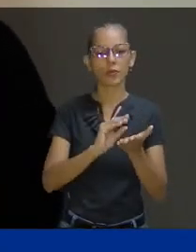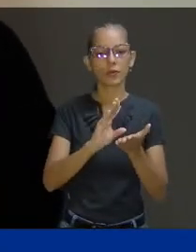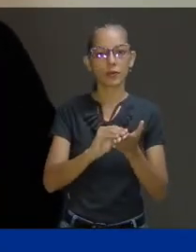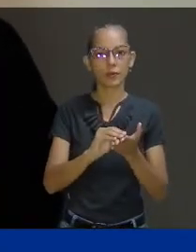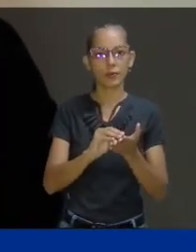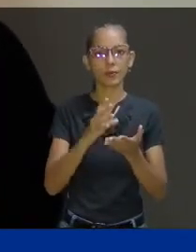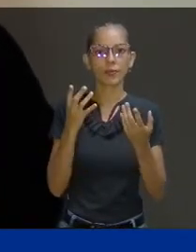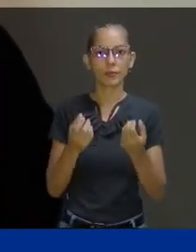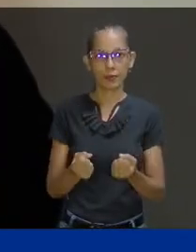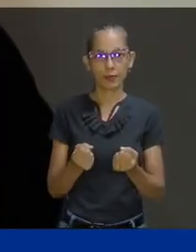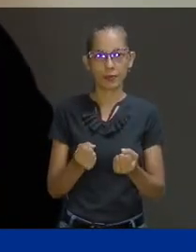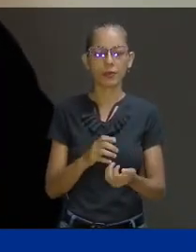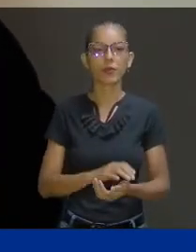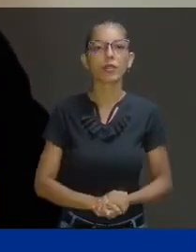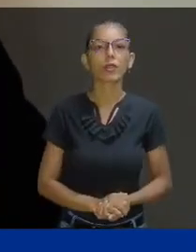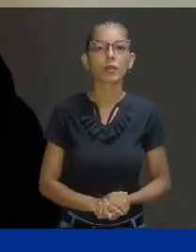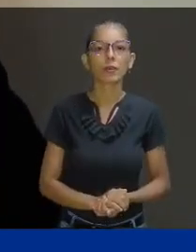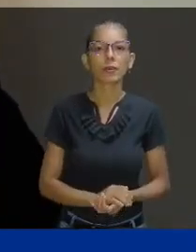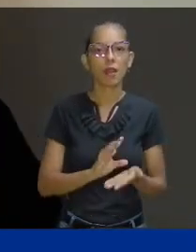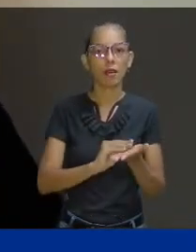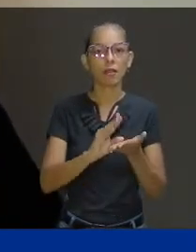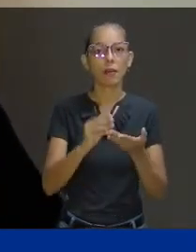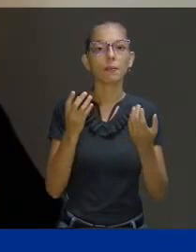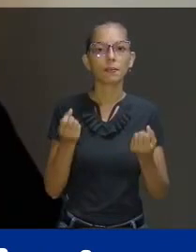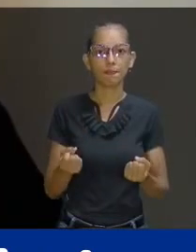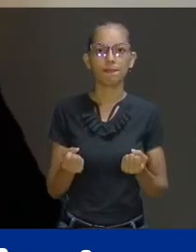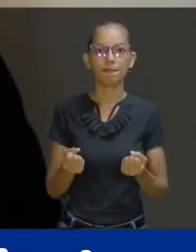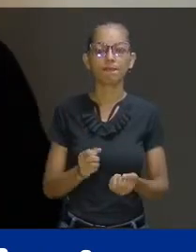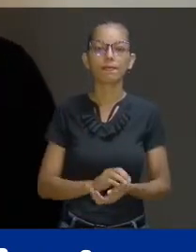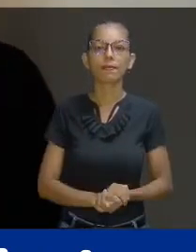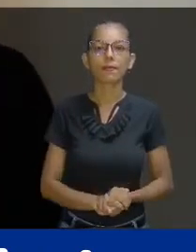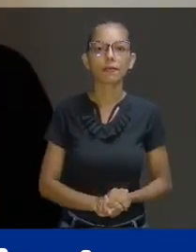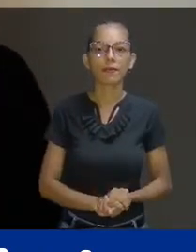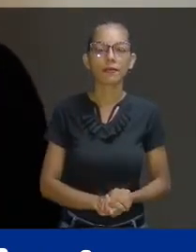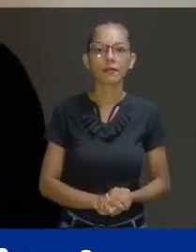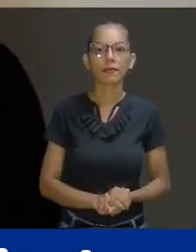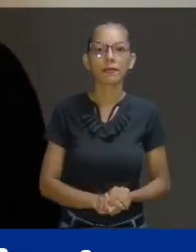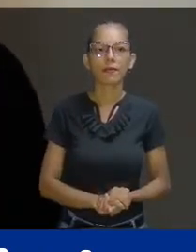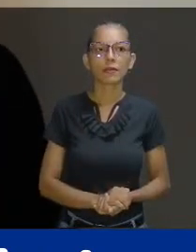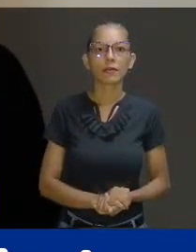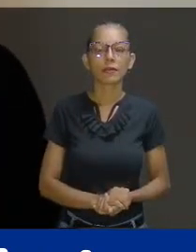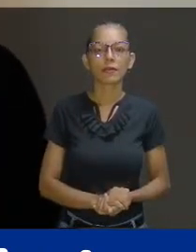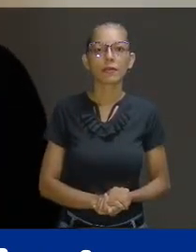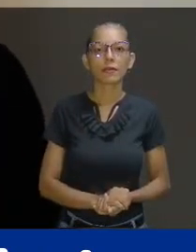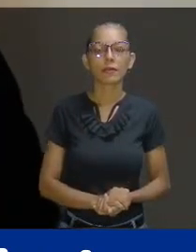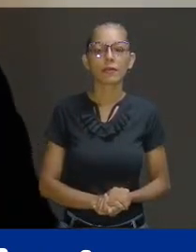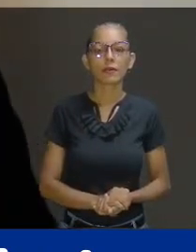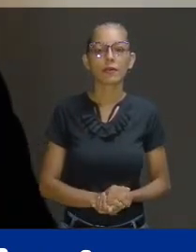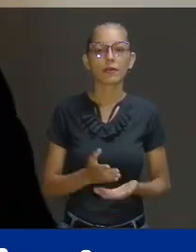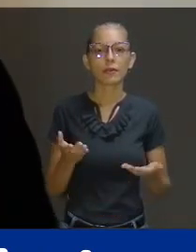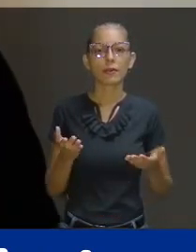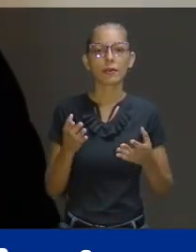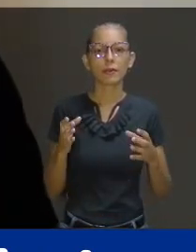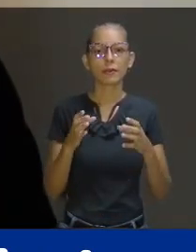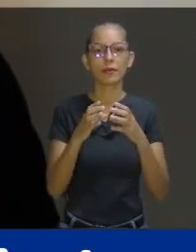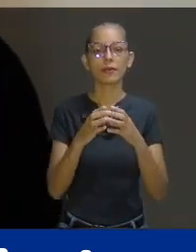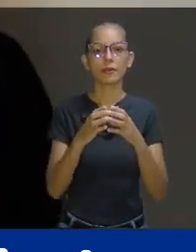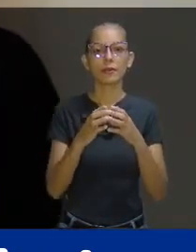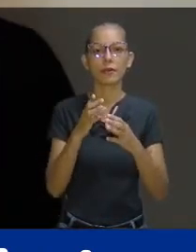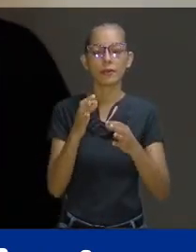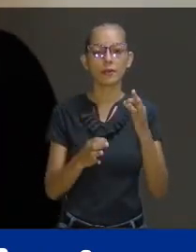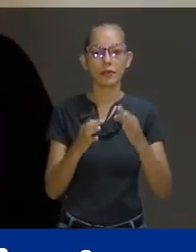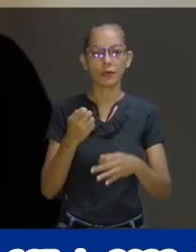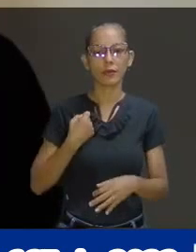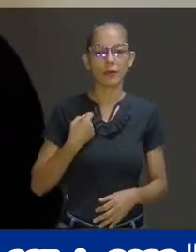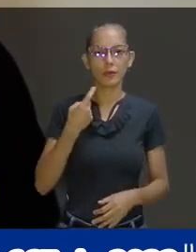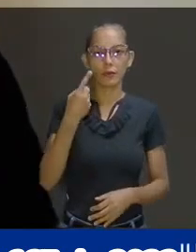ata aprovada. Ata aprovada. Vamos chamar em julgamento conjunto os itens 1 e